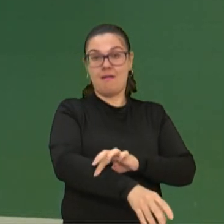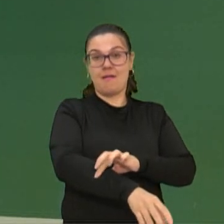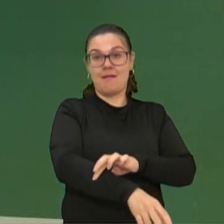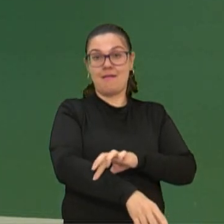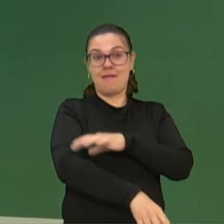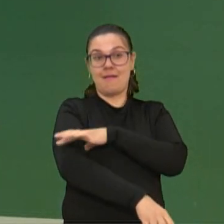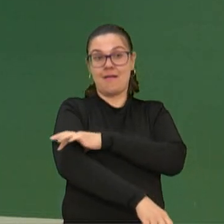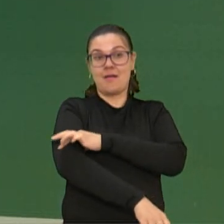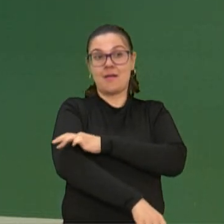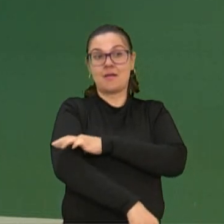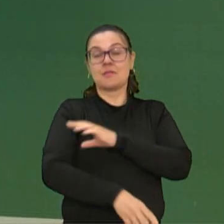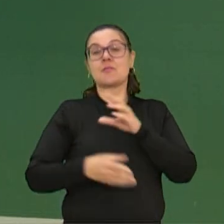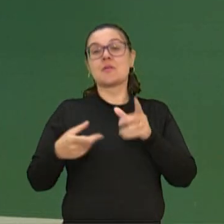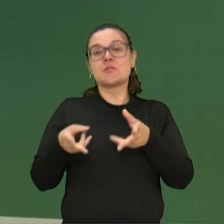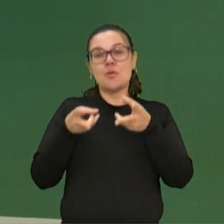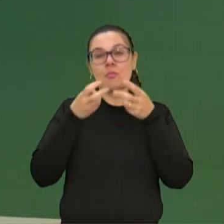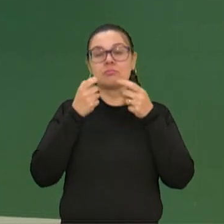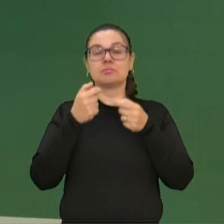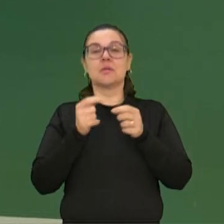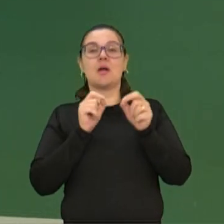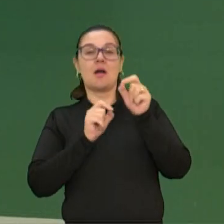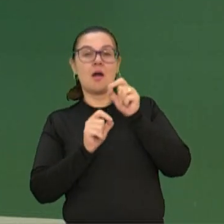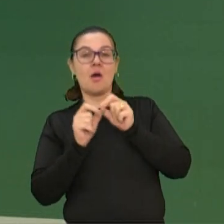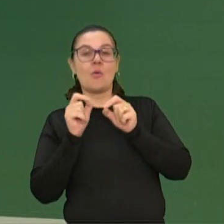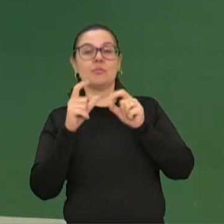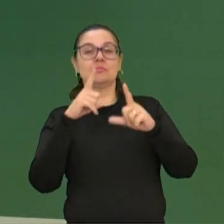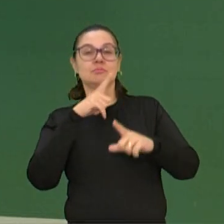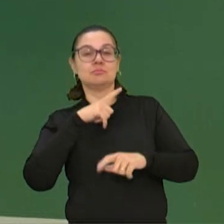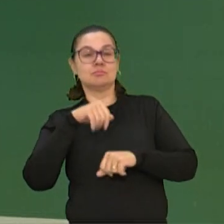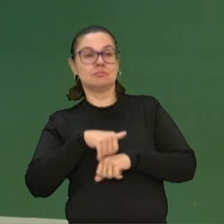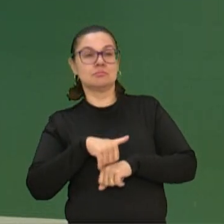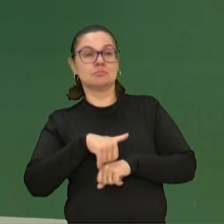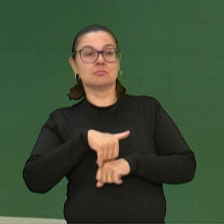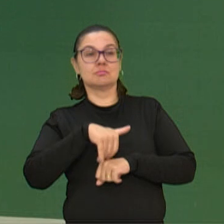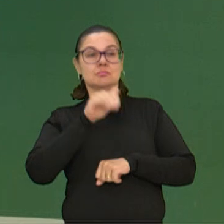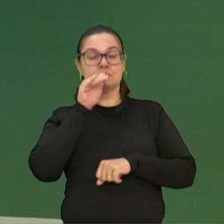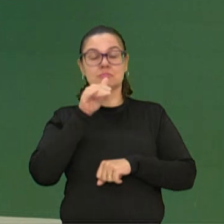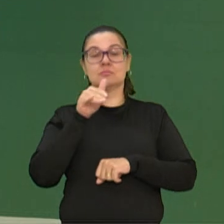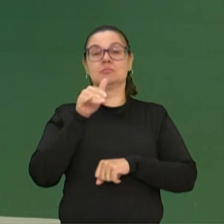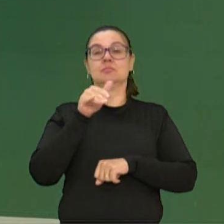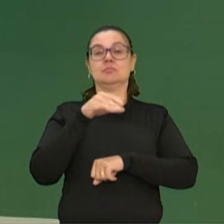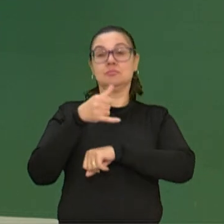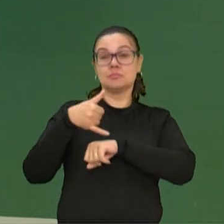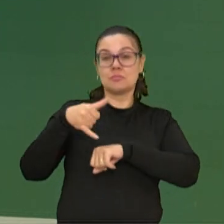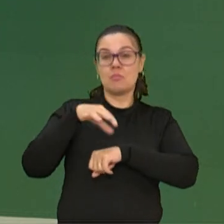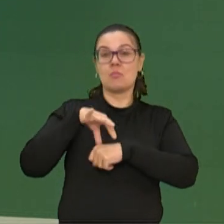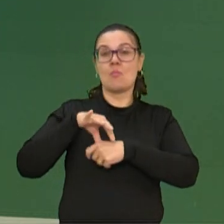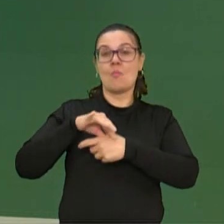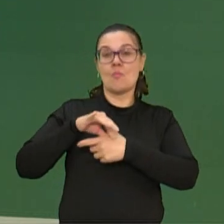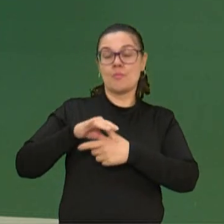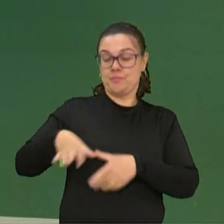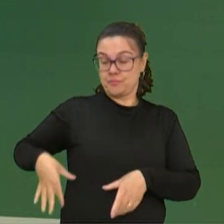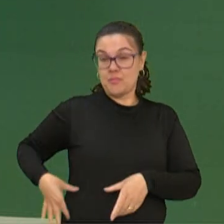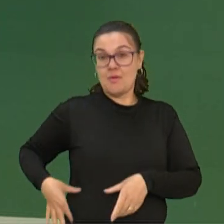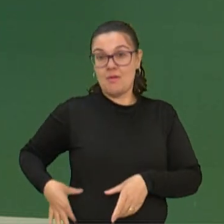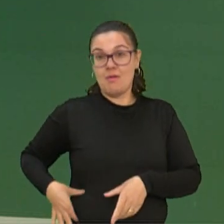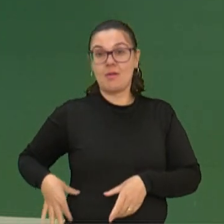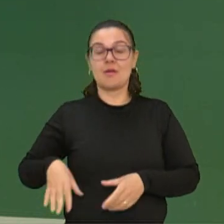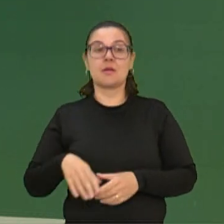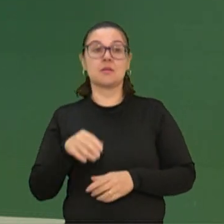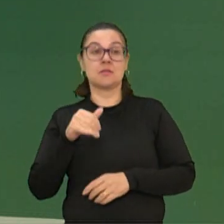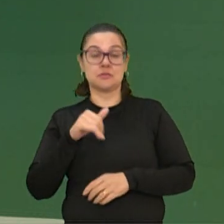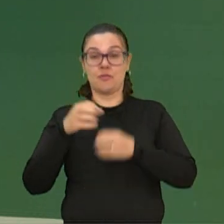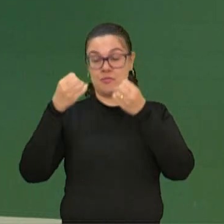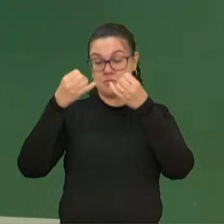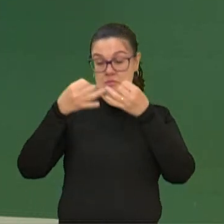regiões que a gente consegue detectar aonde que a gente tem um pouco mais percentual de gordura. Já eu